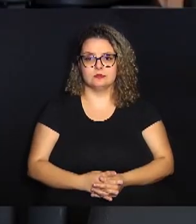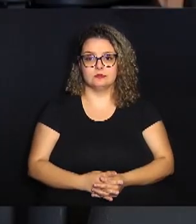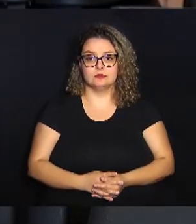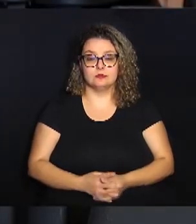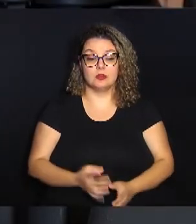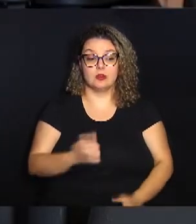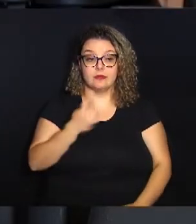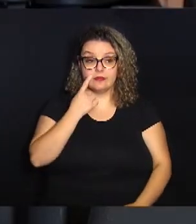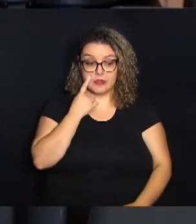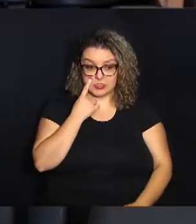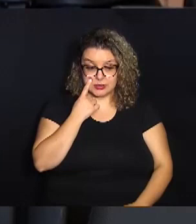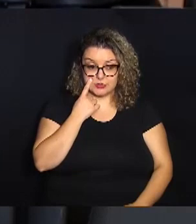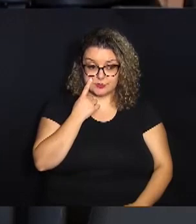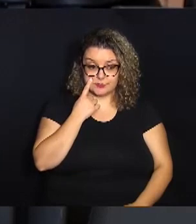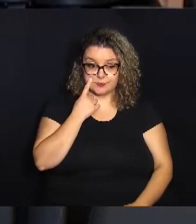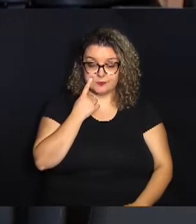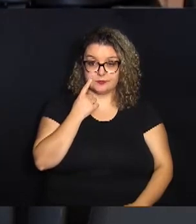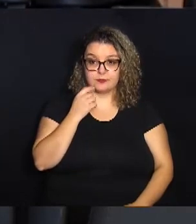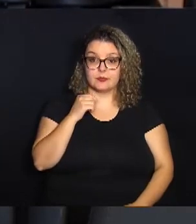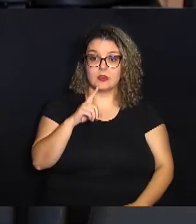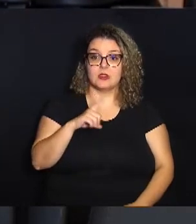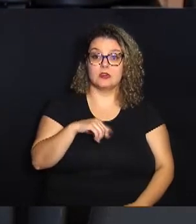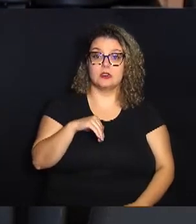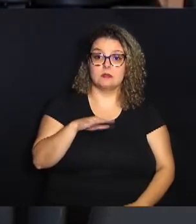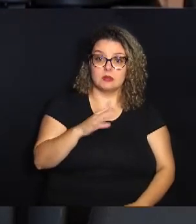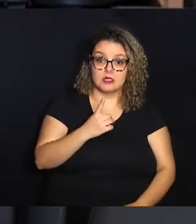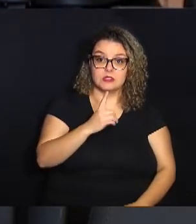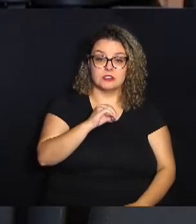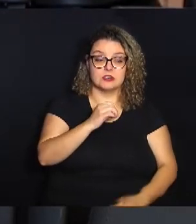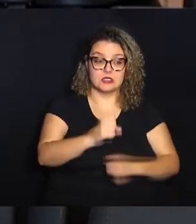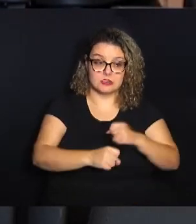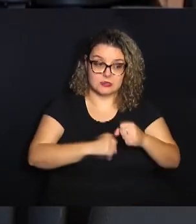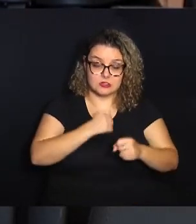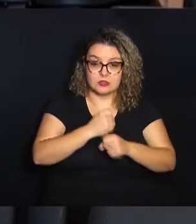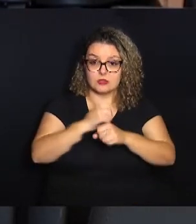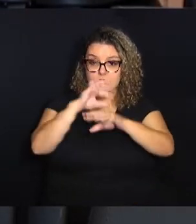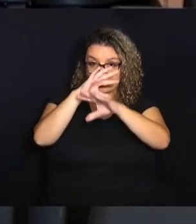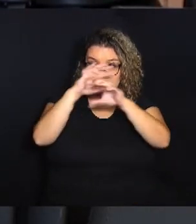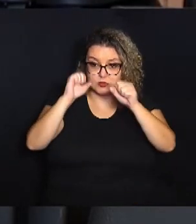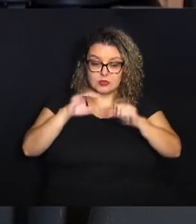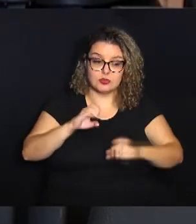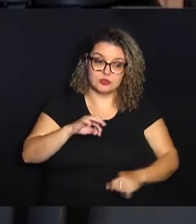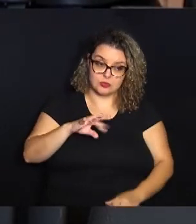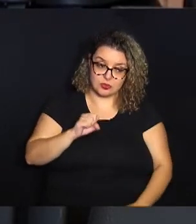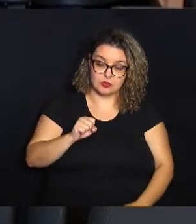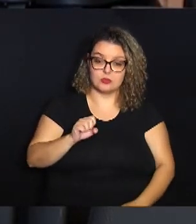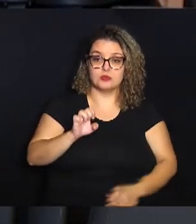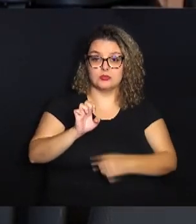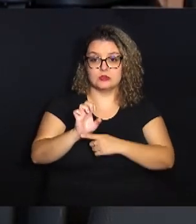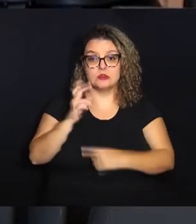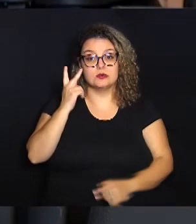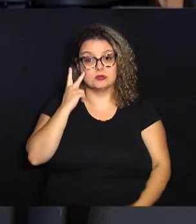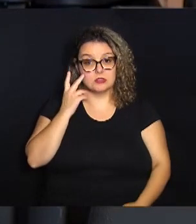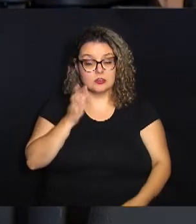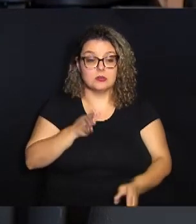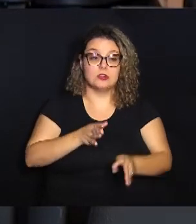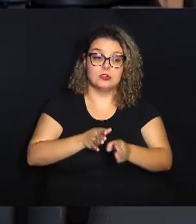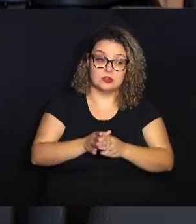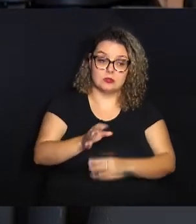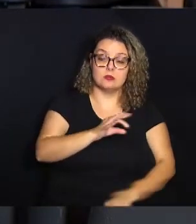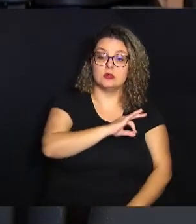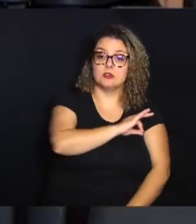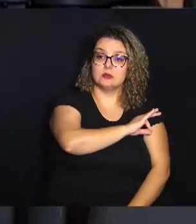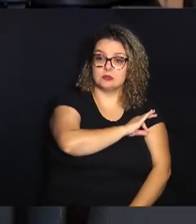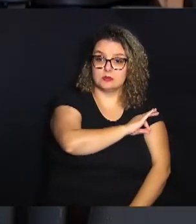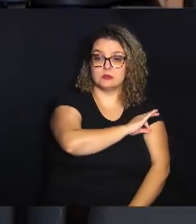Veja só, há mais de uma década, o Tribunal de Contas do Estado de São Paulo recomenda à Prefeitura